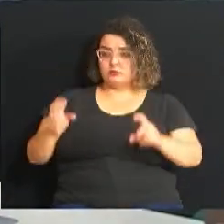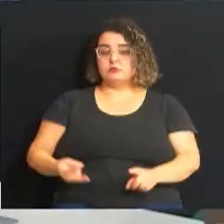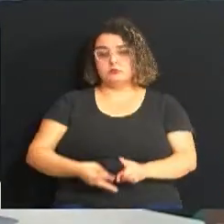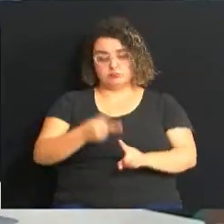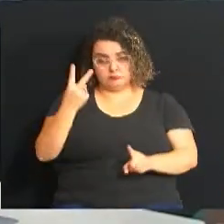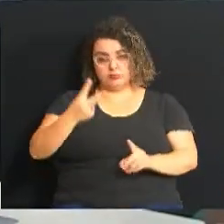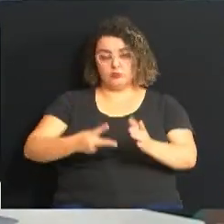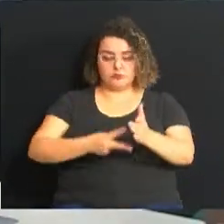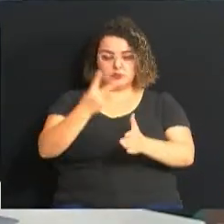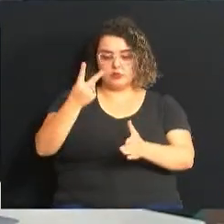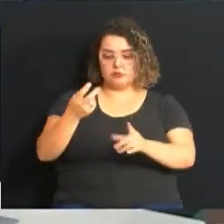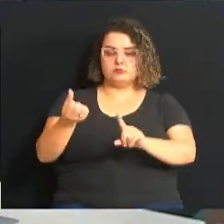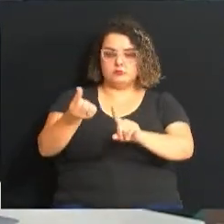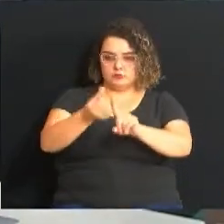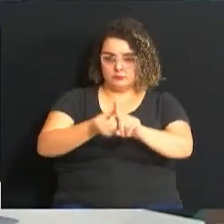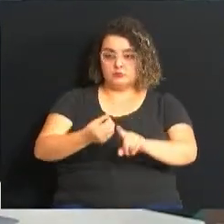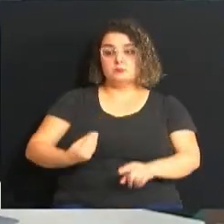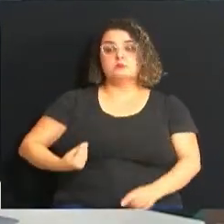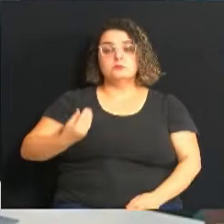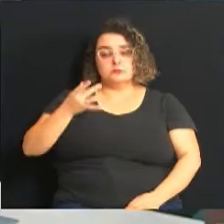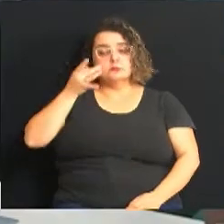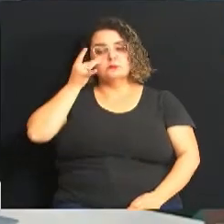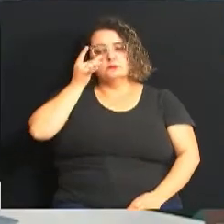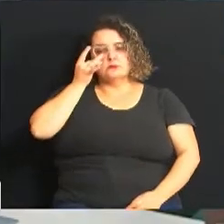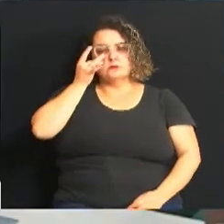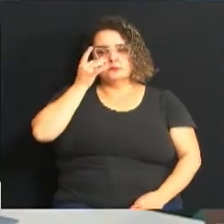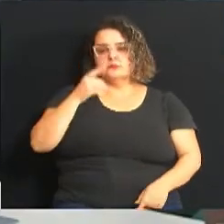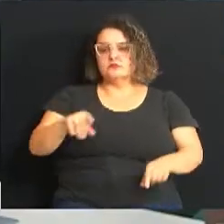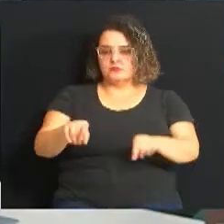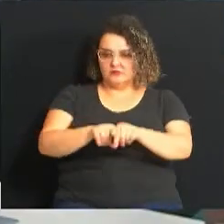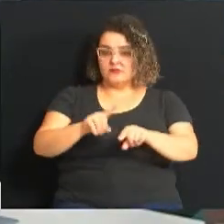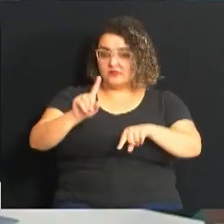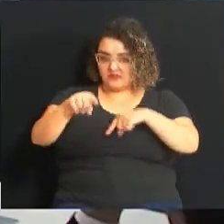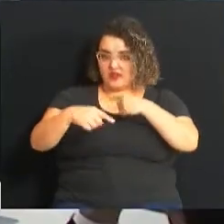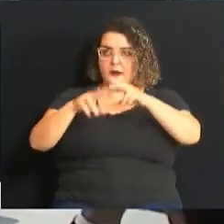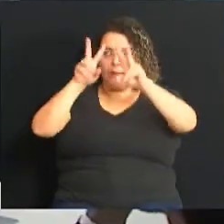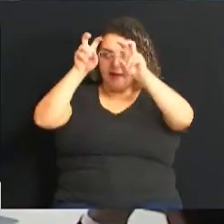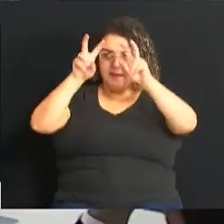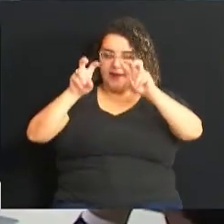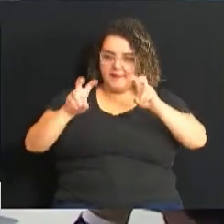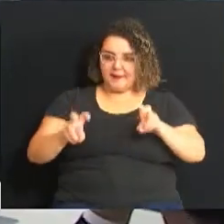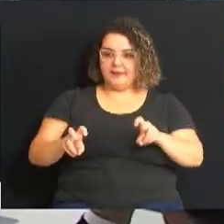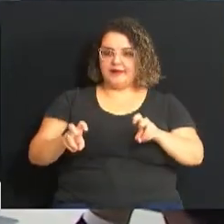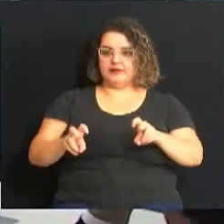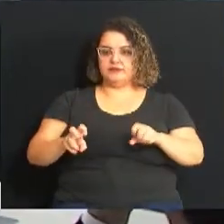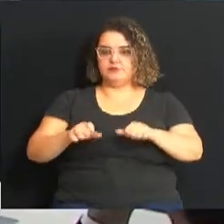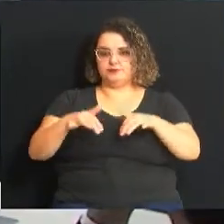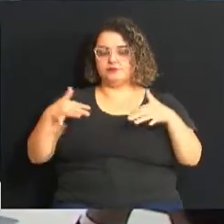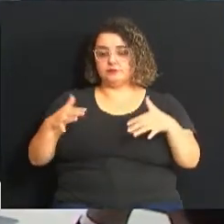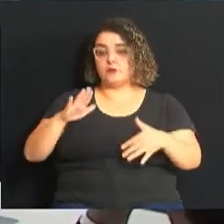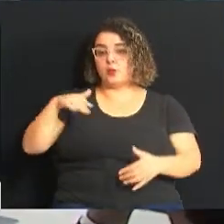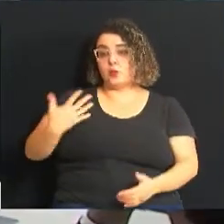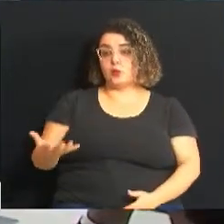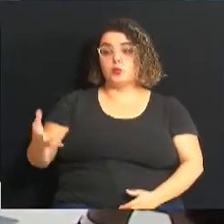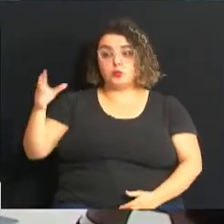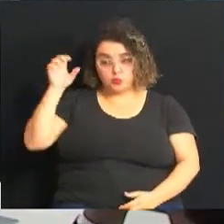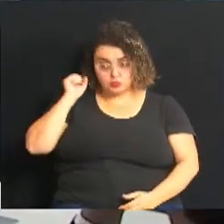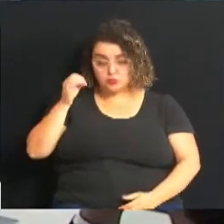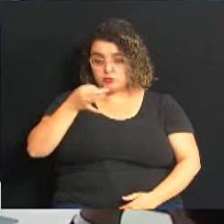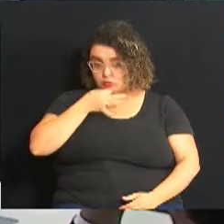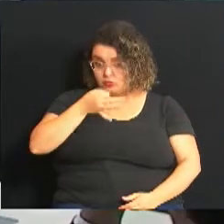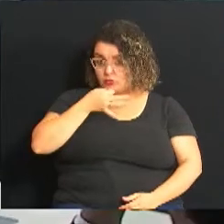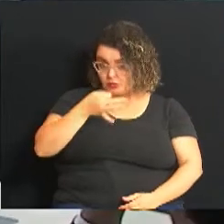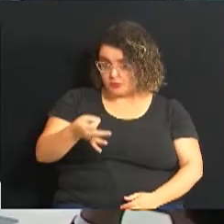com visitas presenciais e ainda outras pautas no plenário. Ao escutarmos a opinião